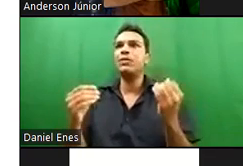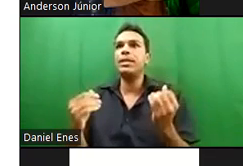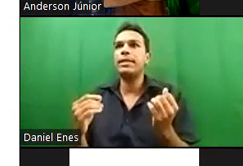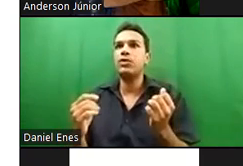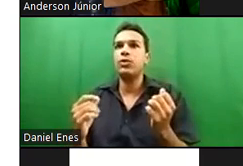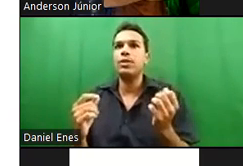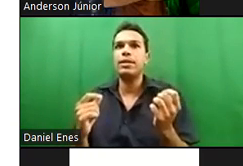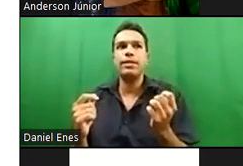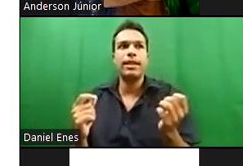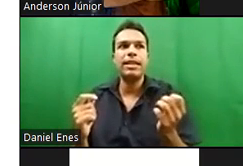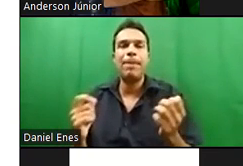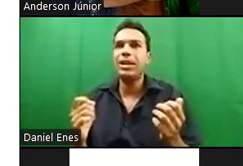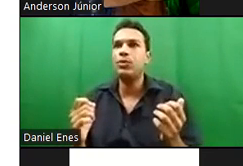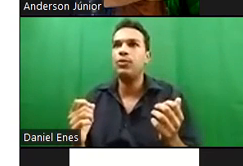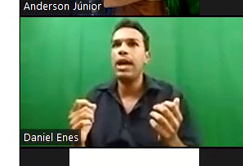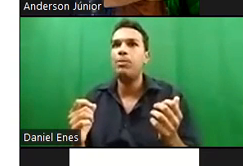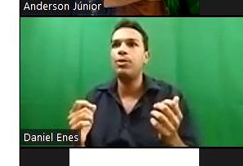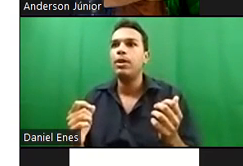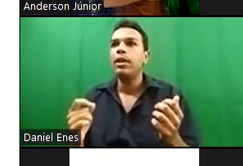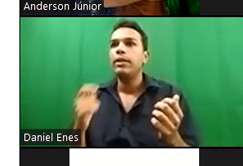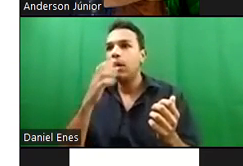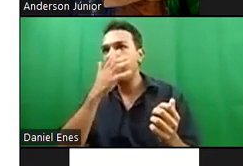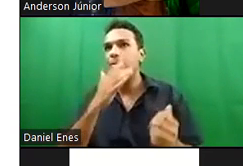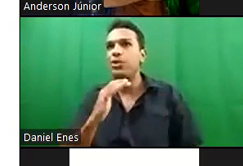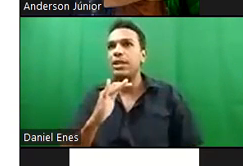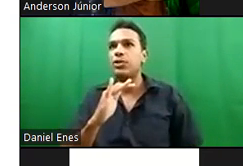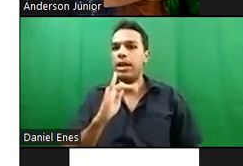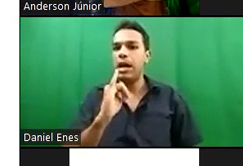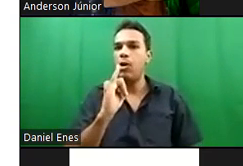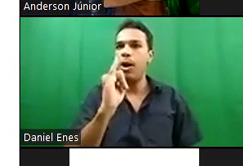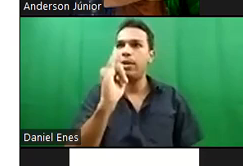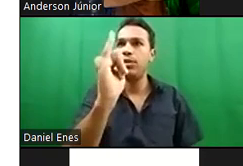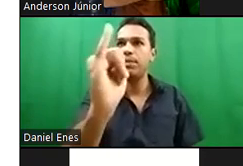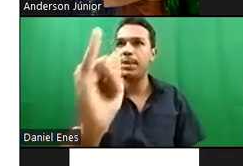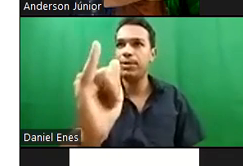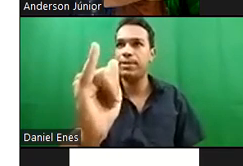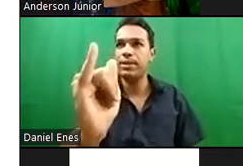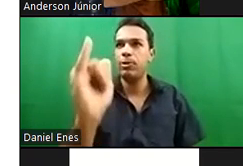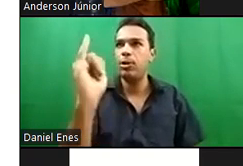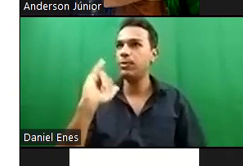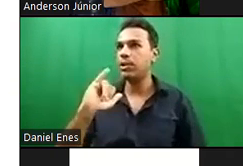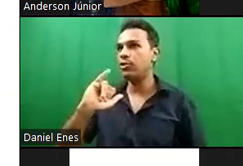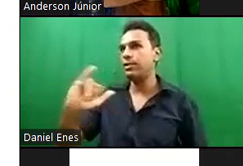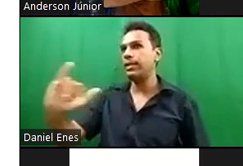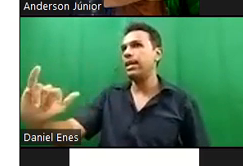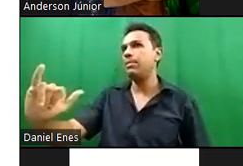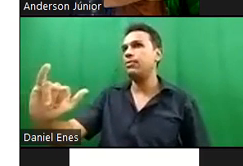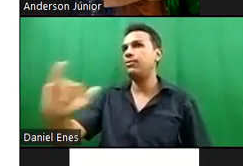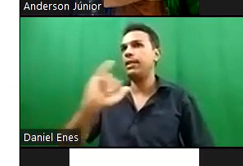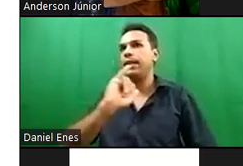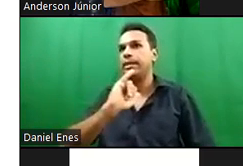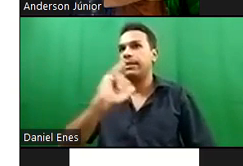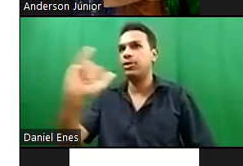língua de sinais, quando vocês entendem a parte do verbo, né? O verbo direcional, ó, eu disse para você, ó, o sinal de dizer, lembra